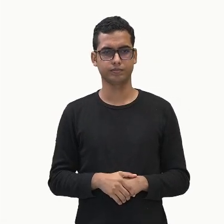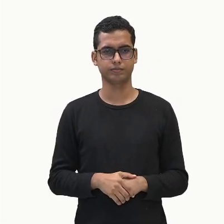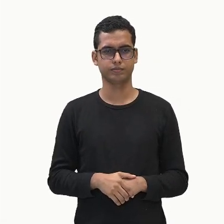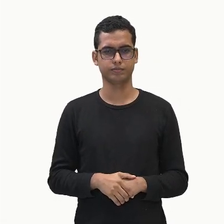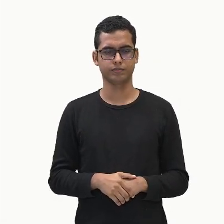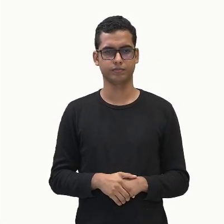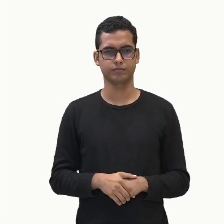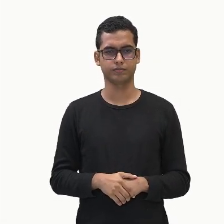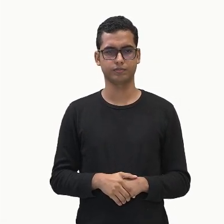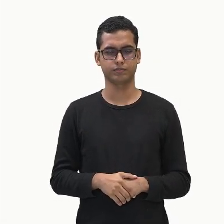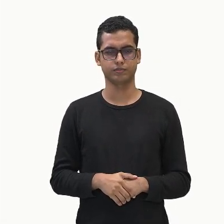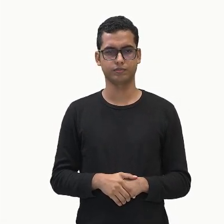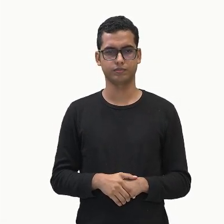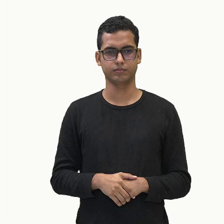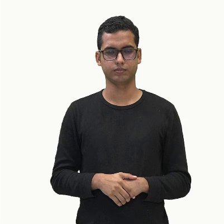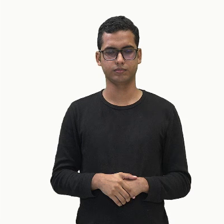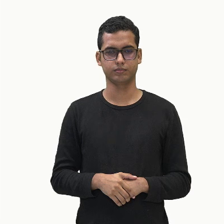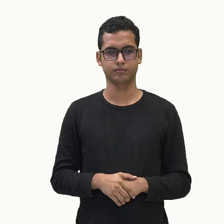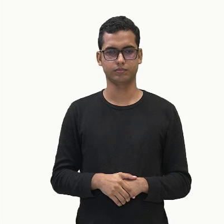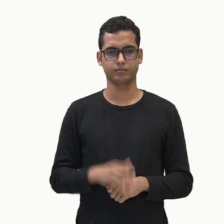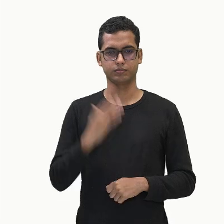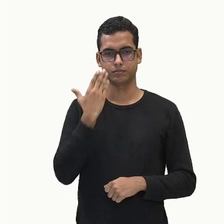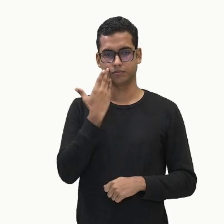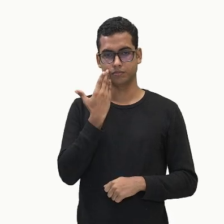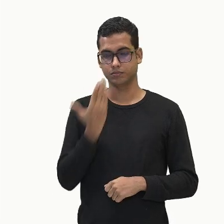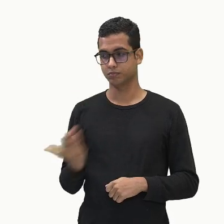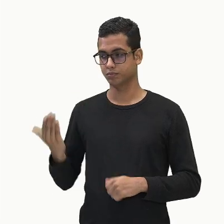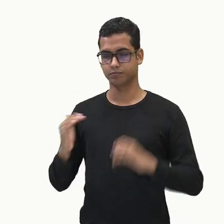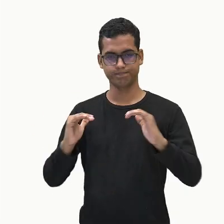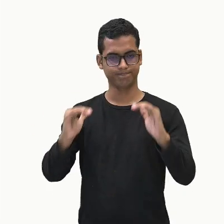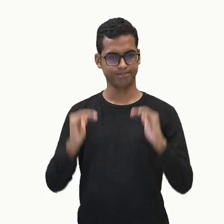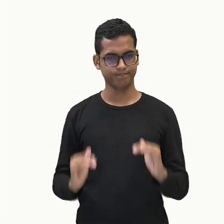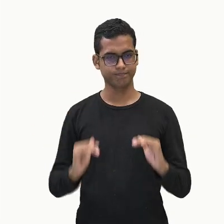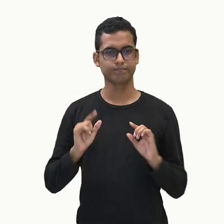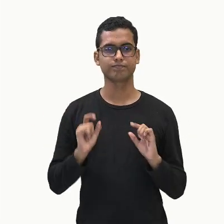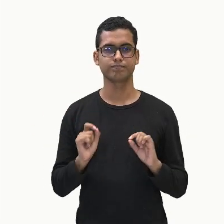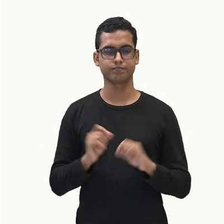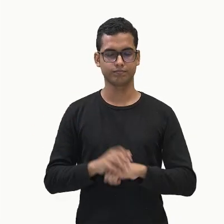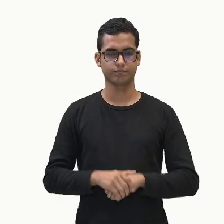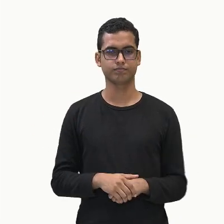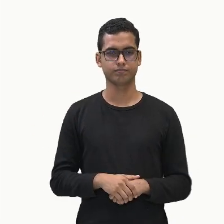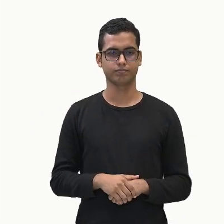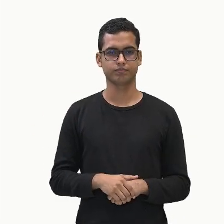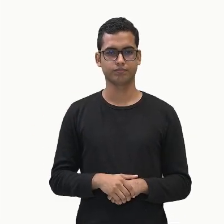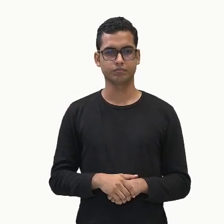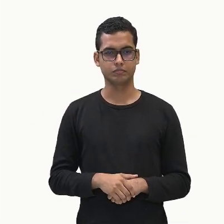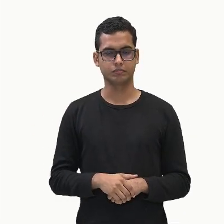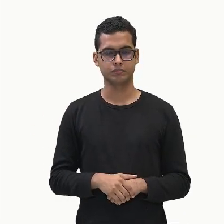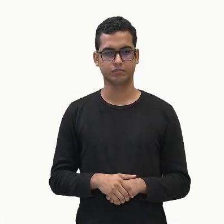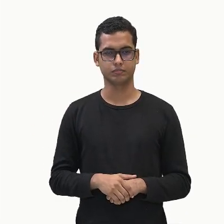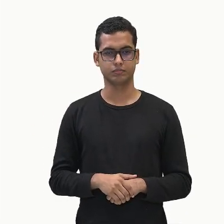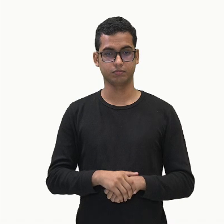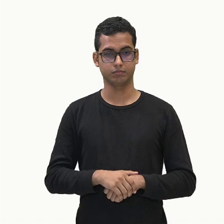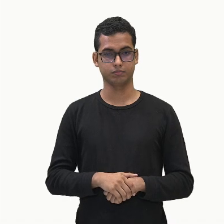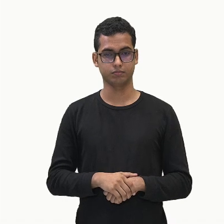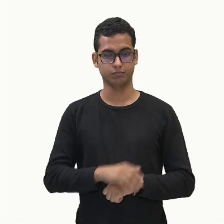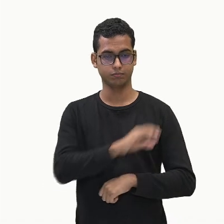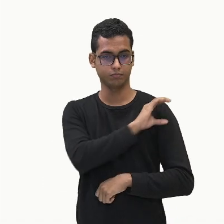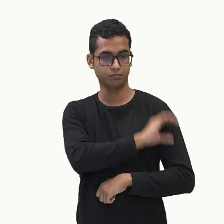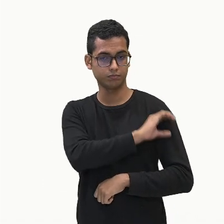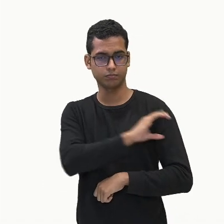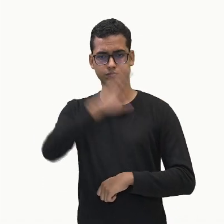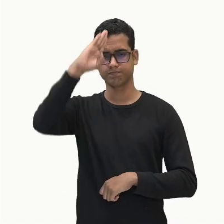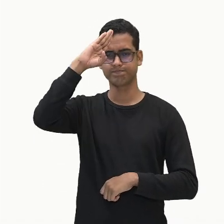o coordenador acadêmico, que é a pessoa que dirige y da seguimiento a